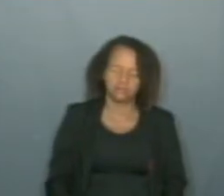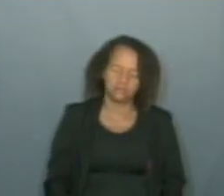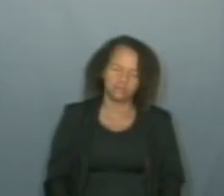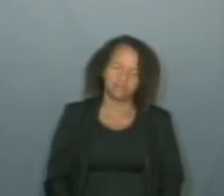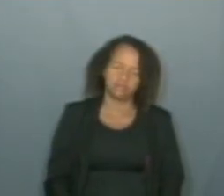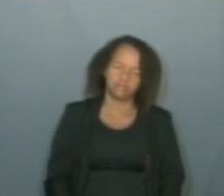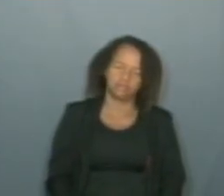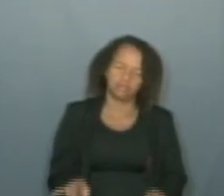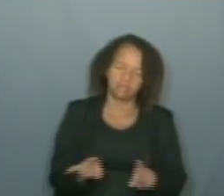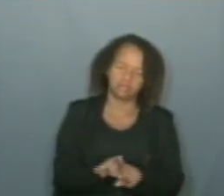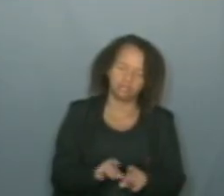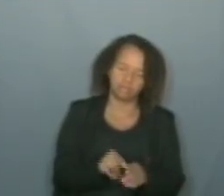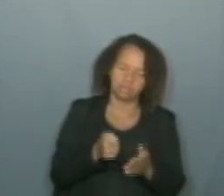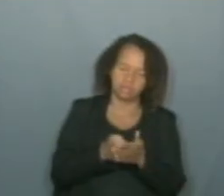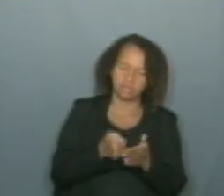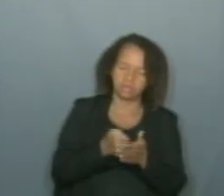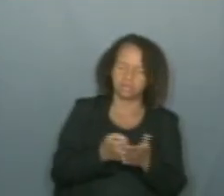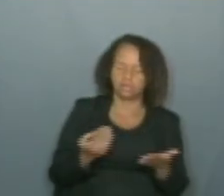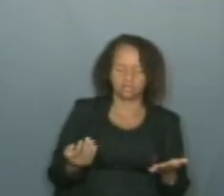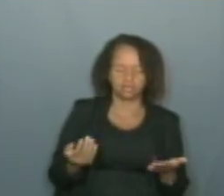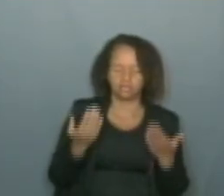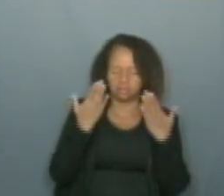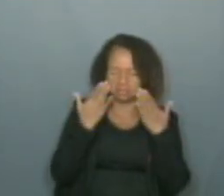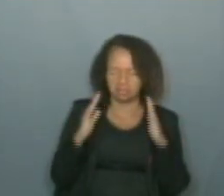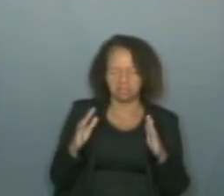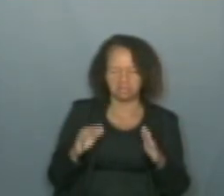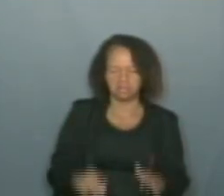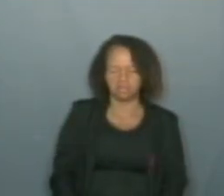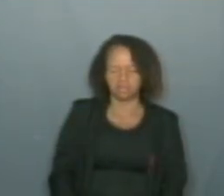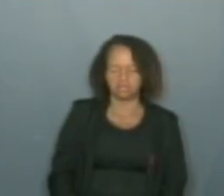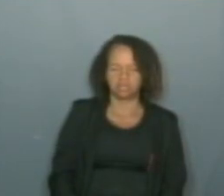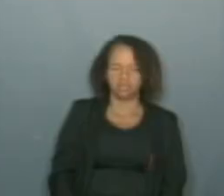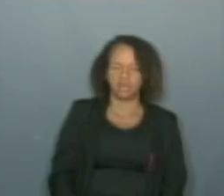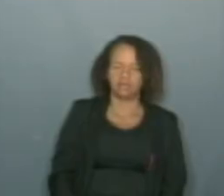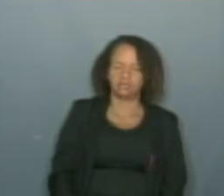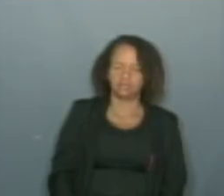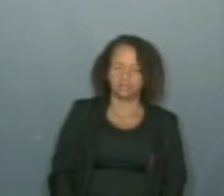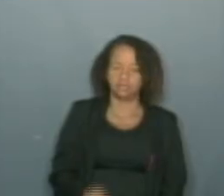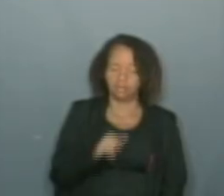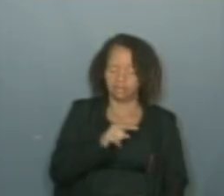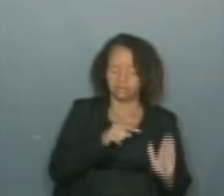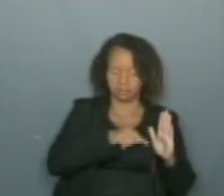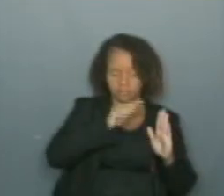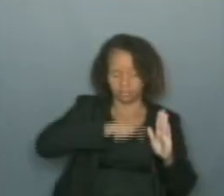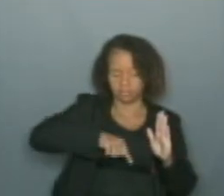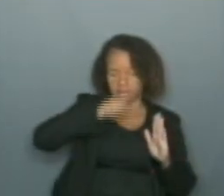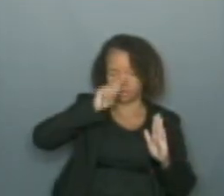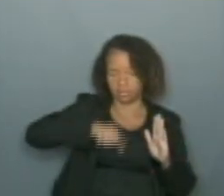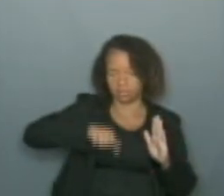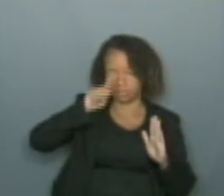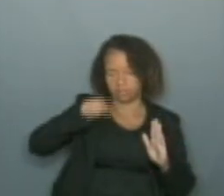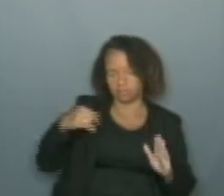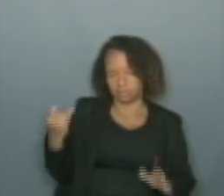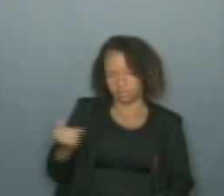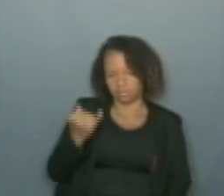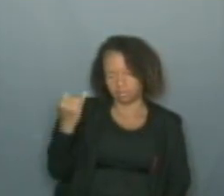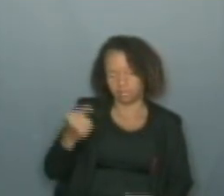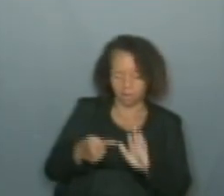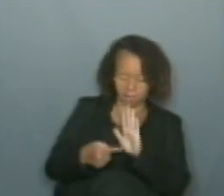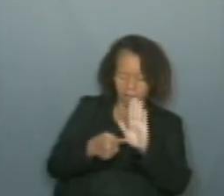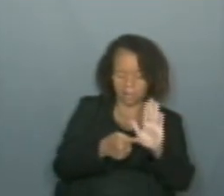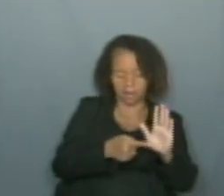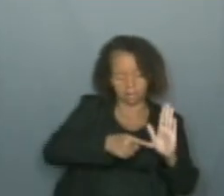menos os seus deveres, as suas obrigações. Eu trago alguns dados importantes para mostrar